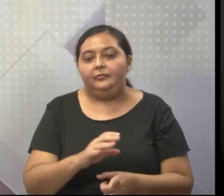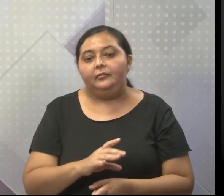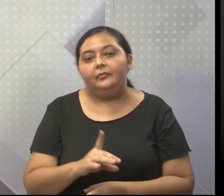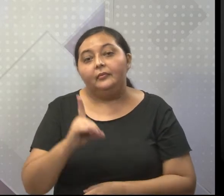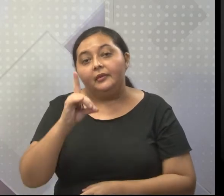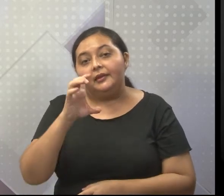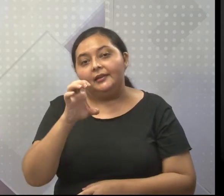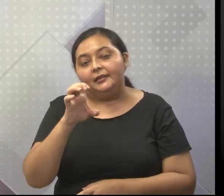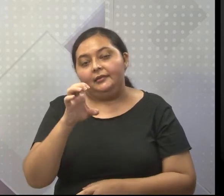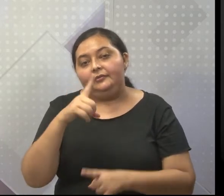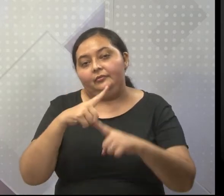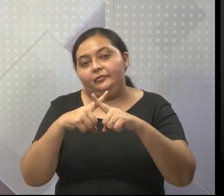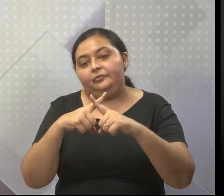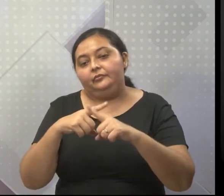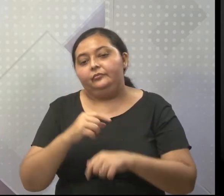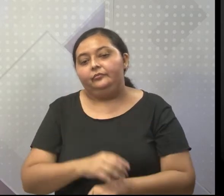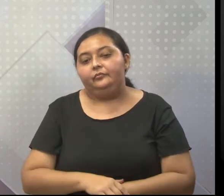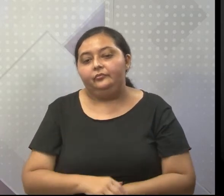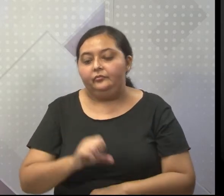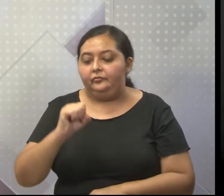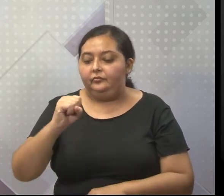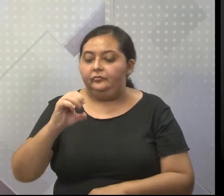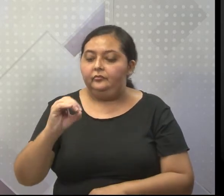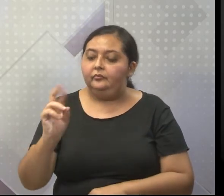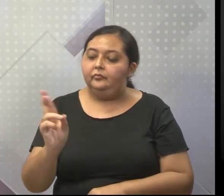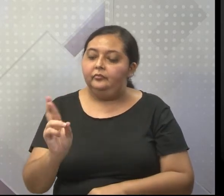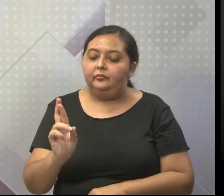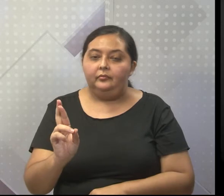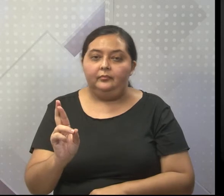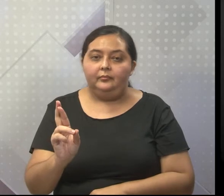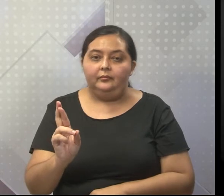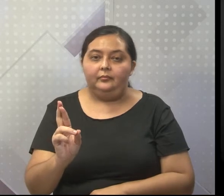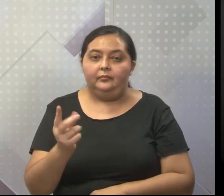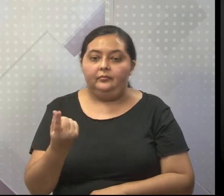de exatamente R$ 80.